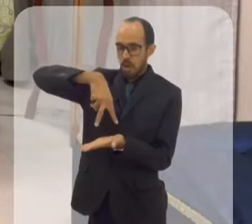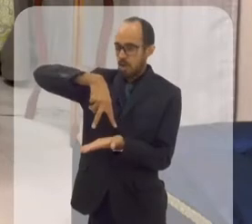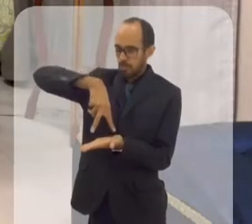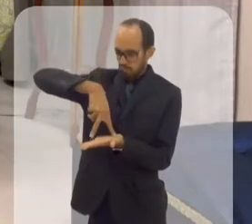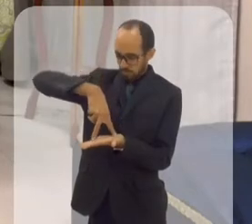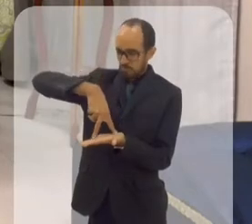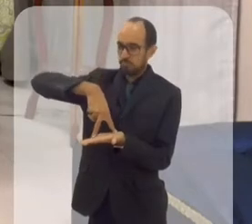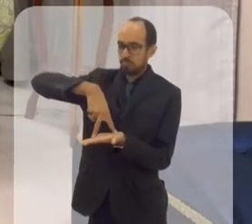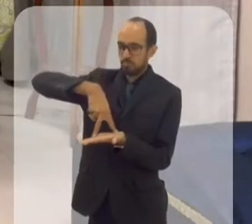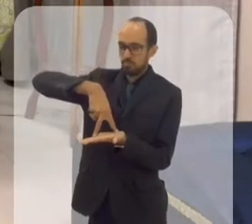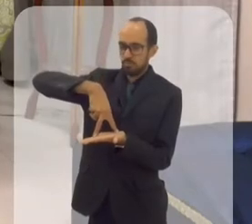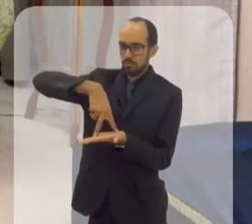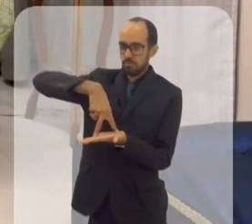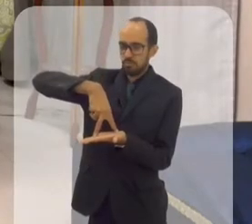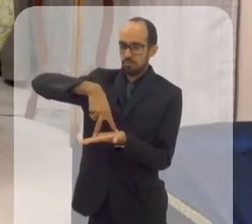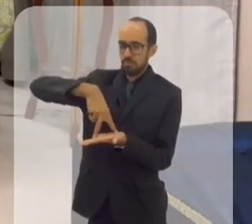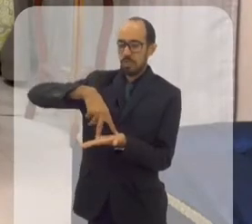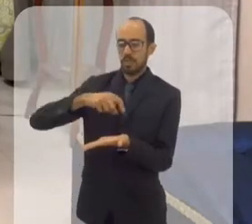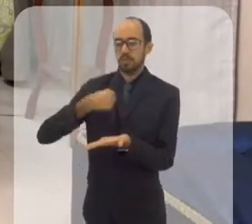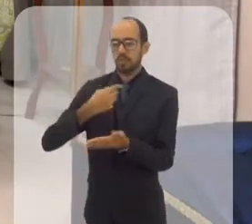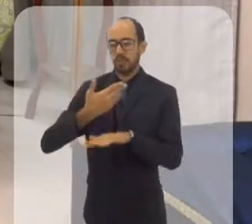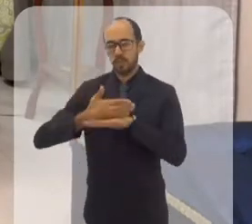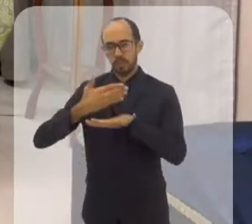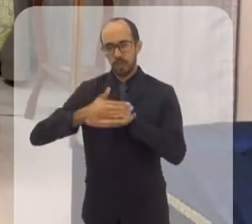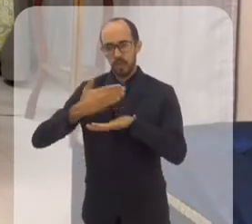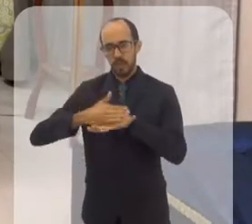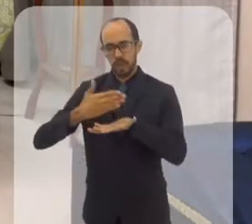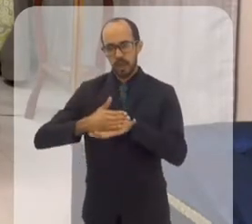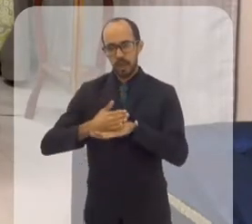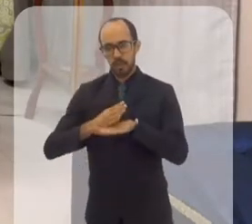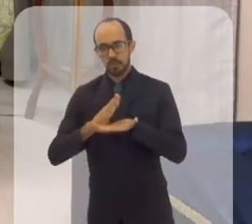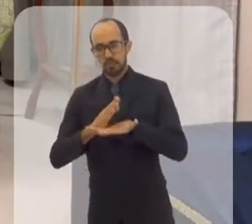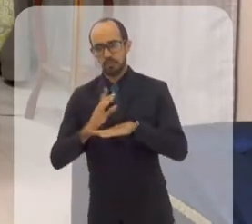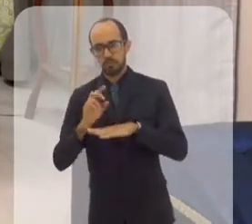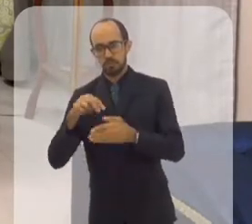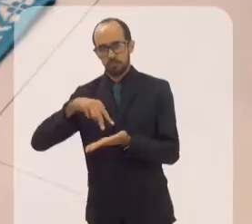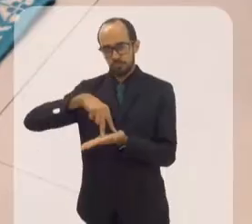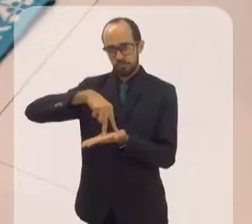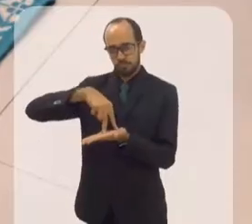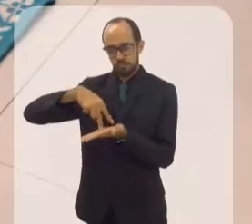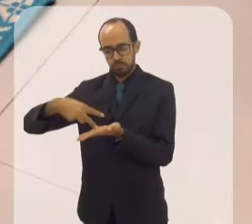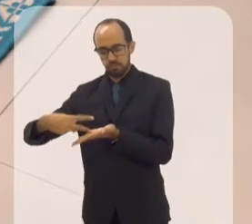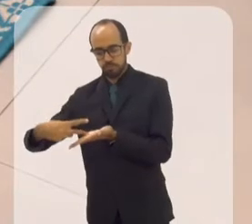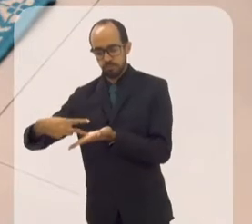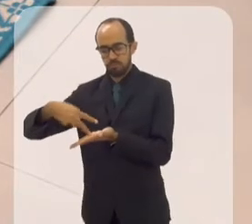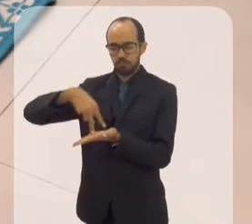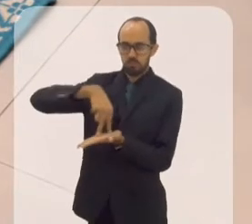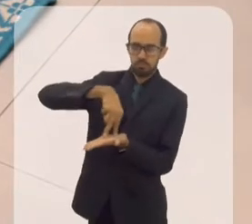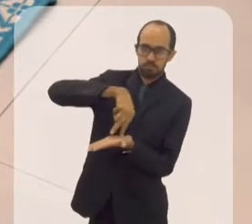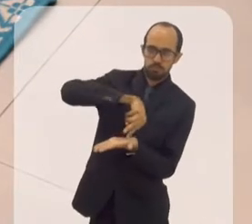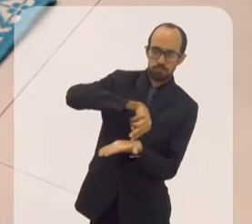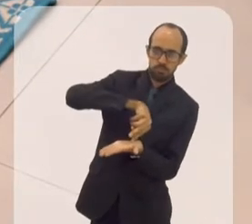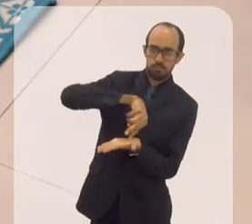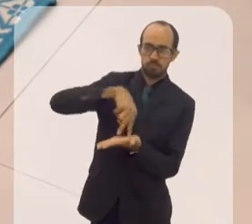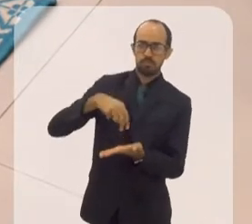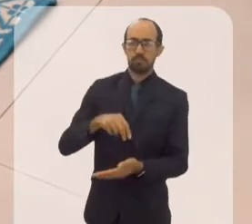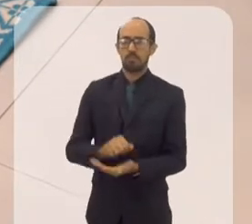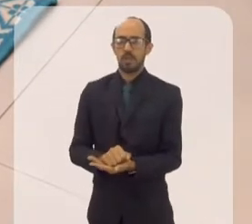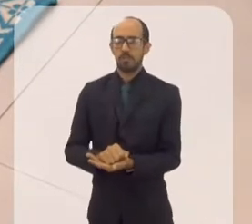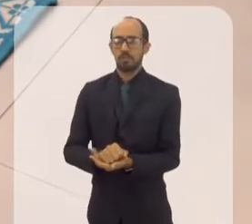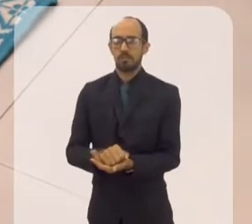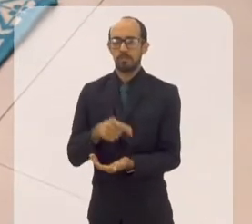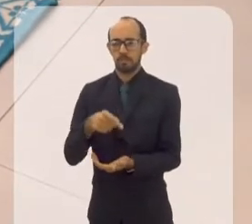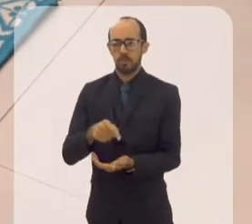a lateralidade do corpo, que a gente, no yoga, a gente pratica muito. Vou descer minha mão até